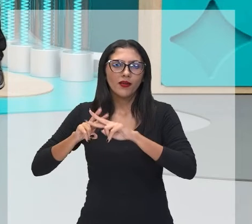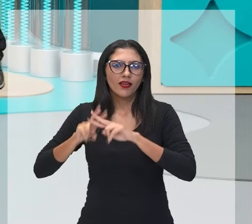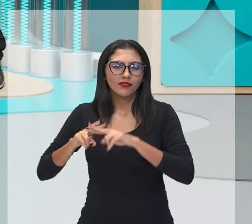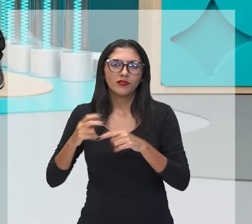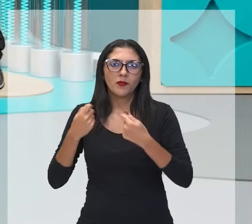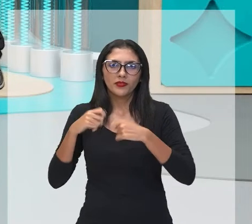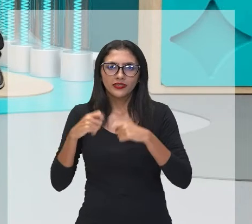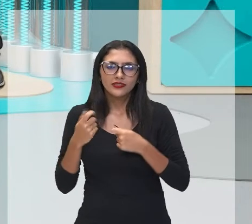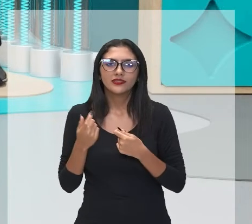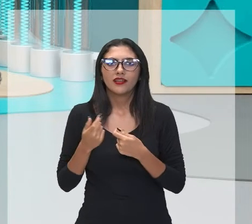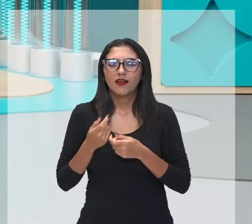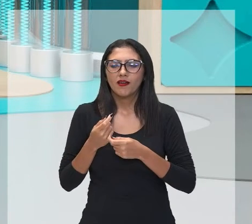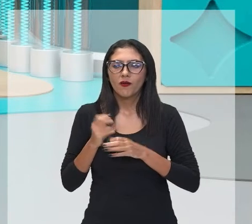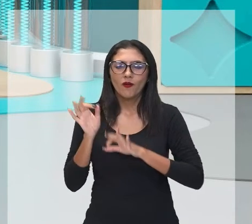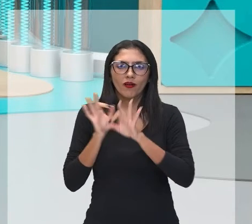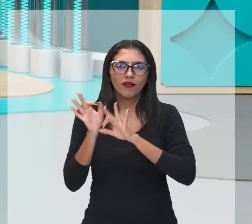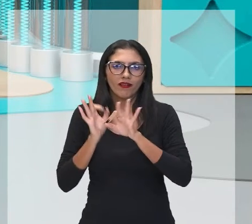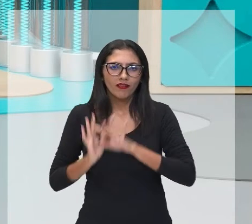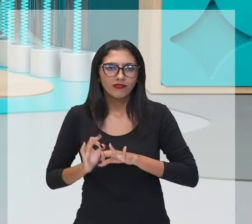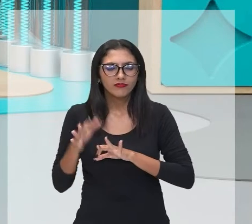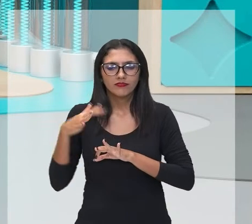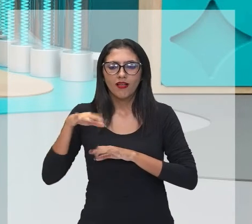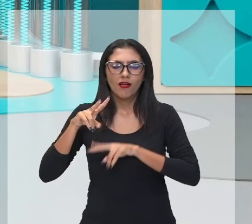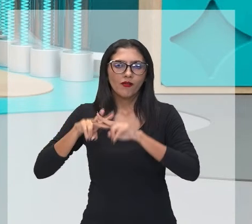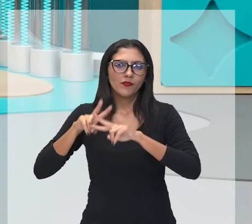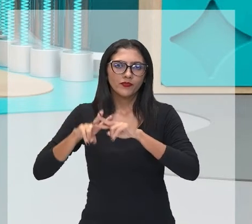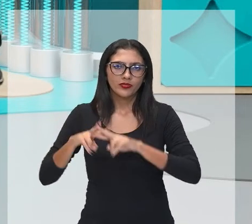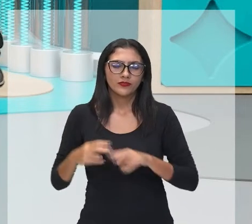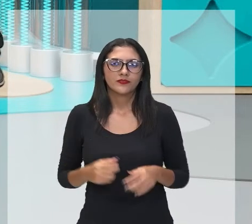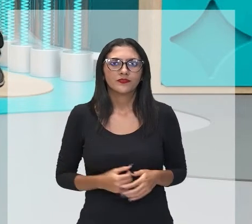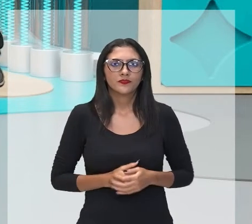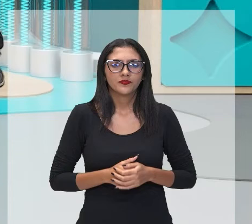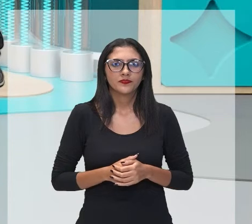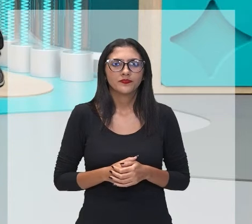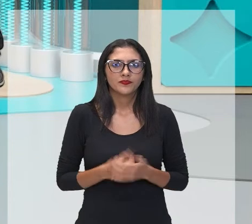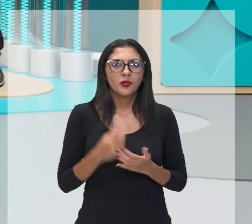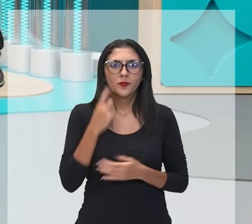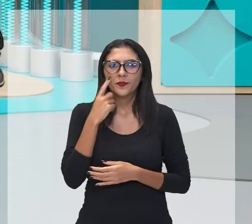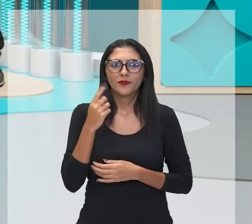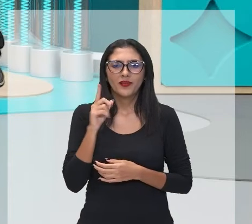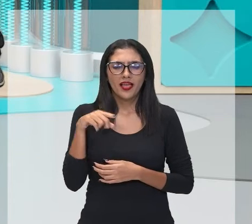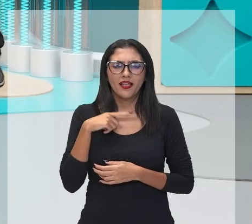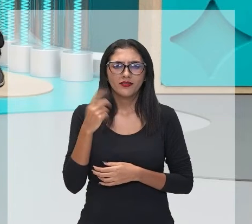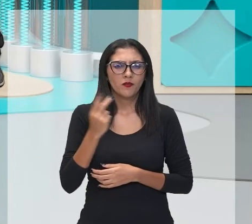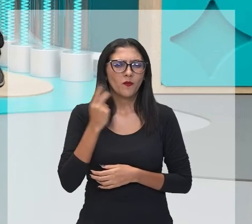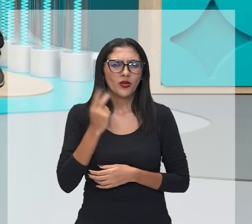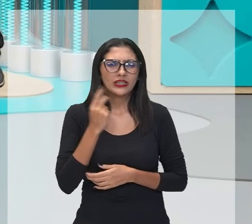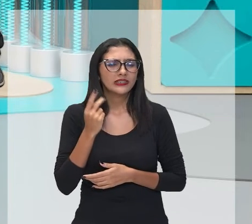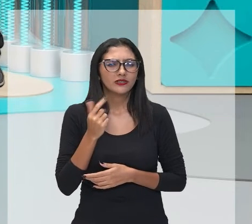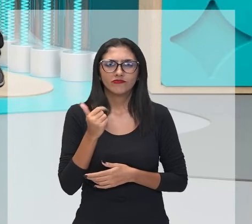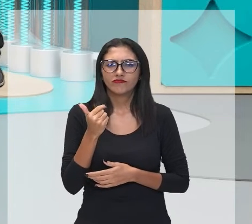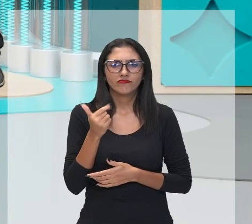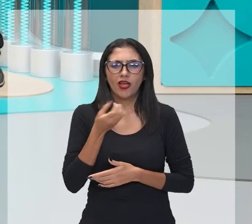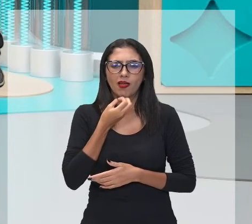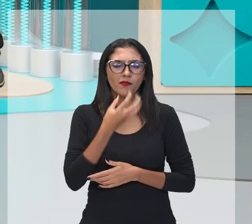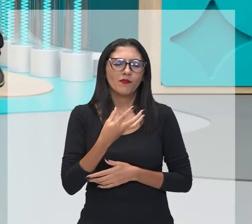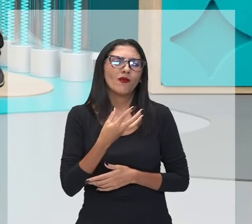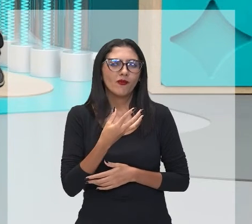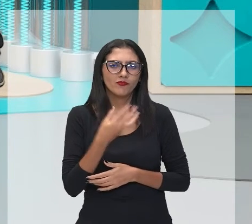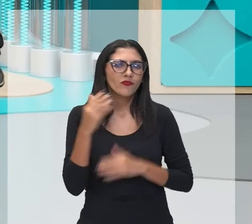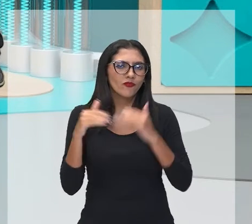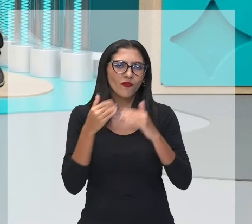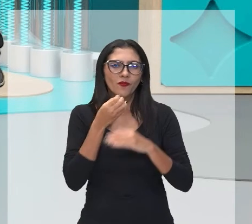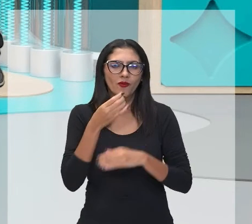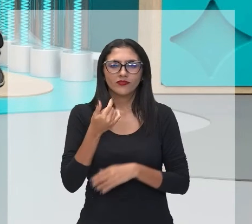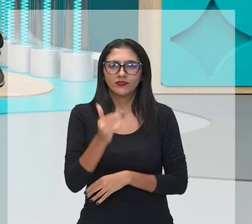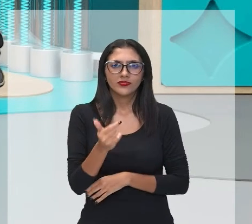essa questão, com o sistema carcerário. Então, perceba que não foi uma política exitosa, ok? E observem